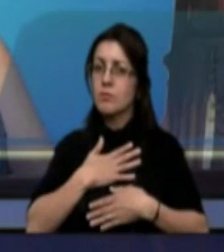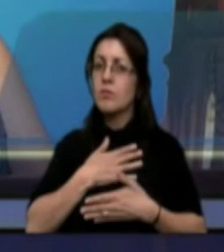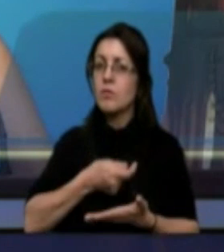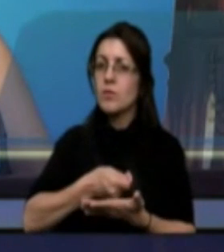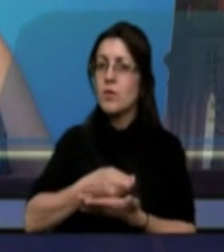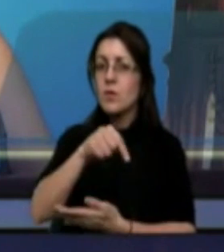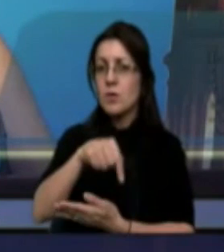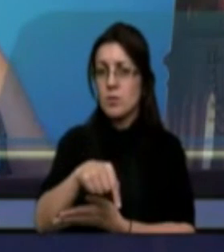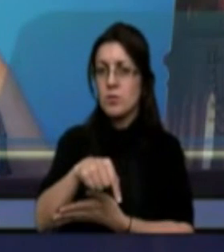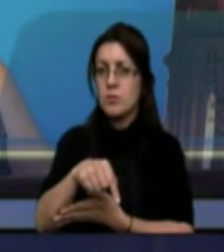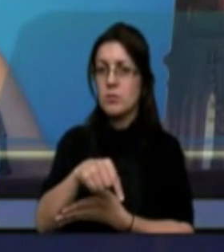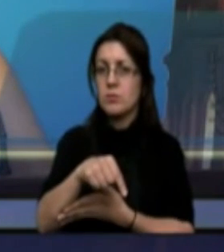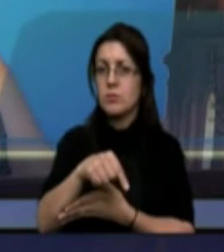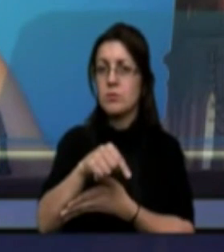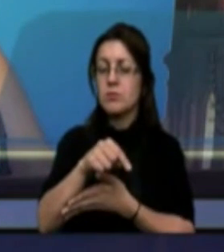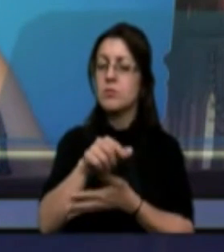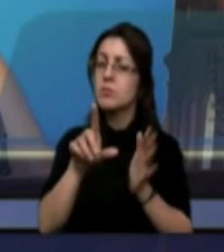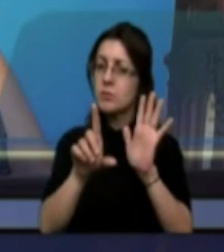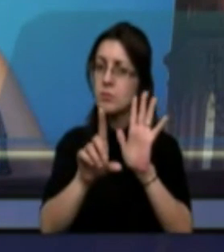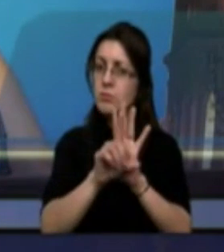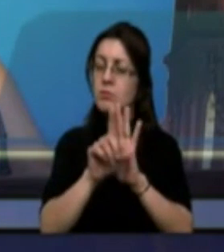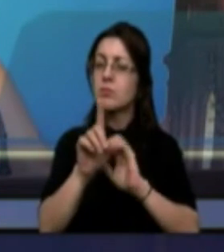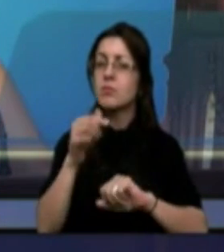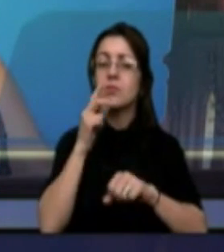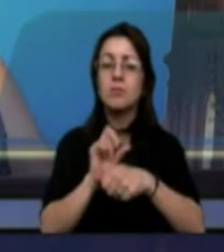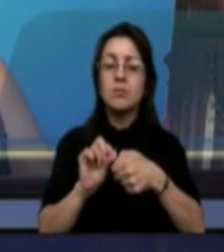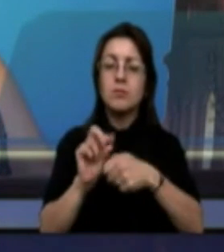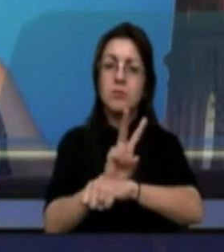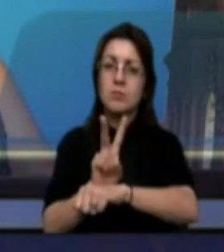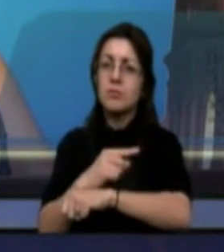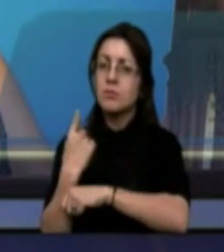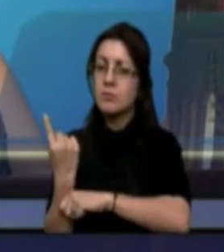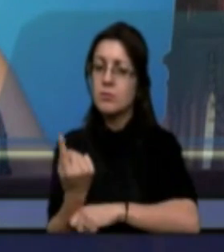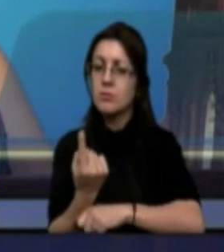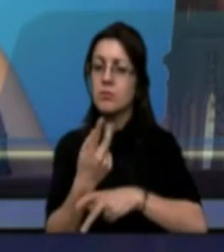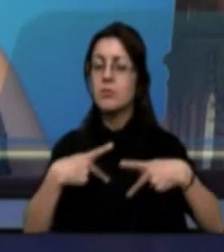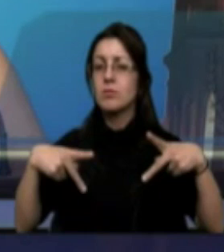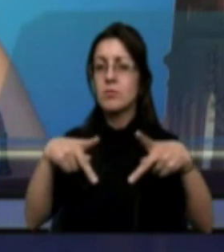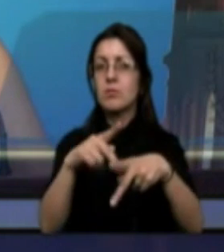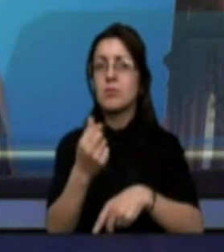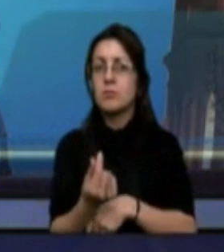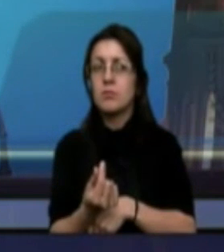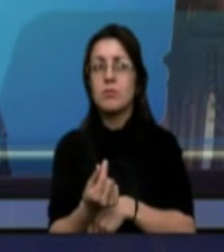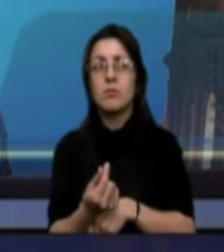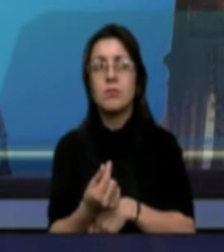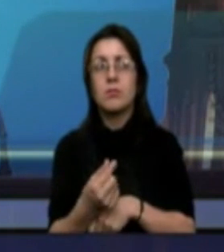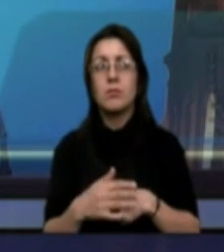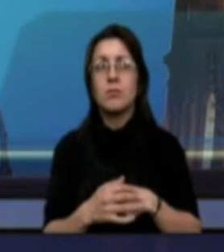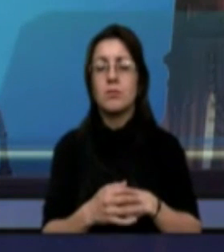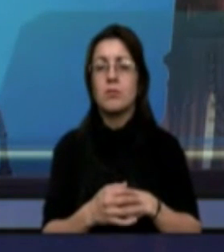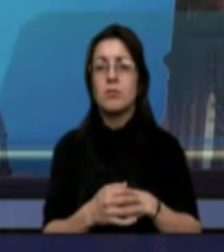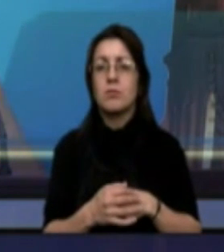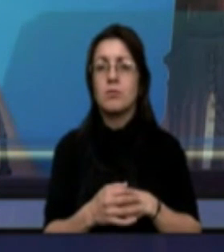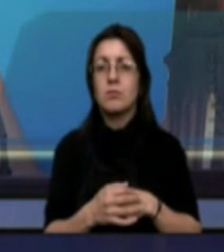aqui, constitucional no legislativo, fazer a fiscalização do nosso dinheiro público. Só um pouquinho, só deixa eu concluir